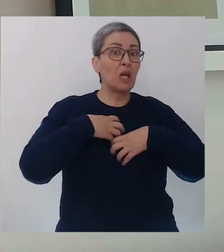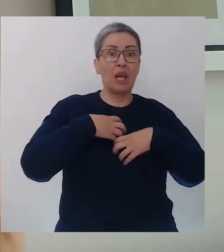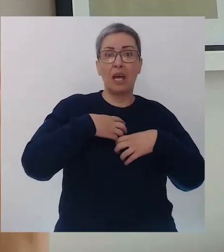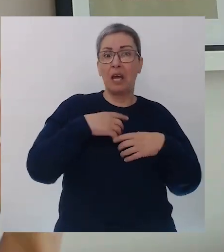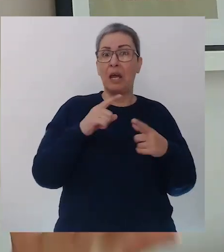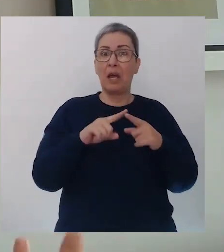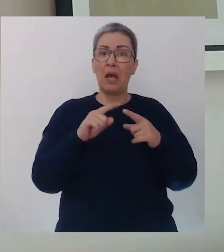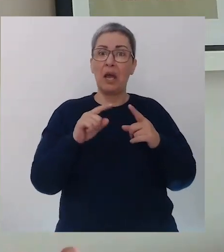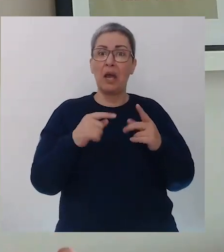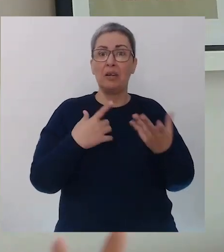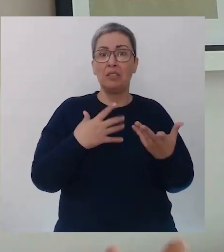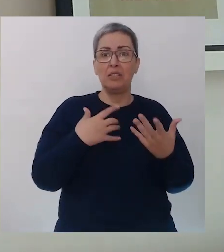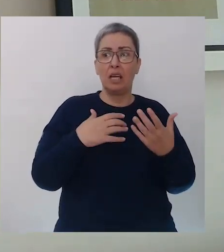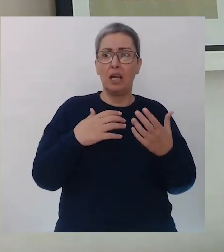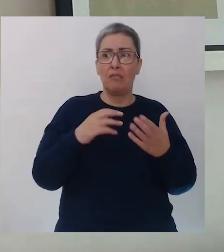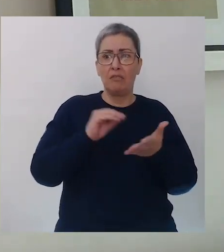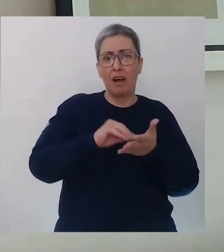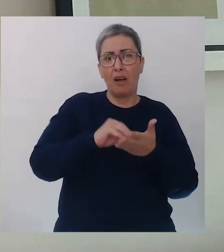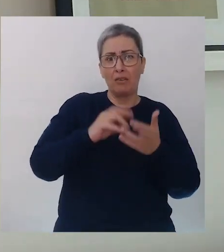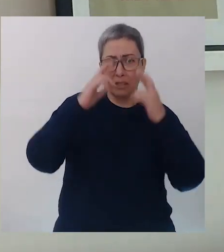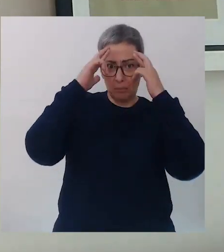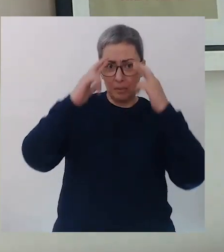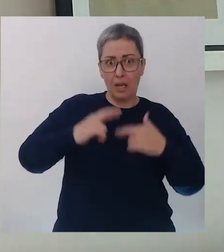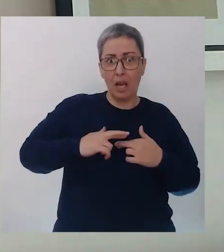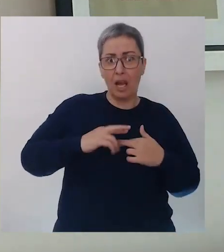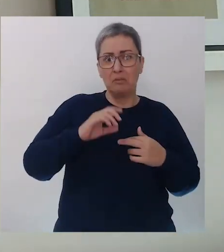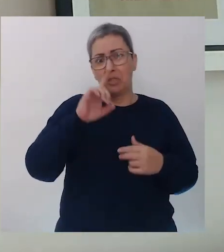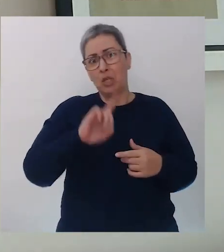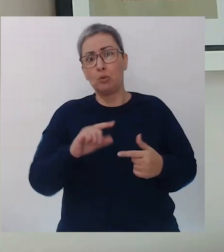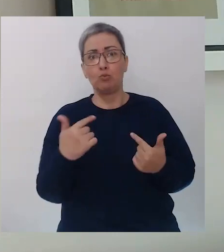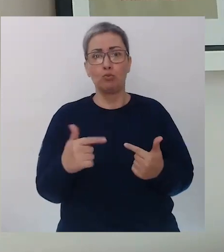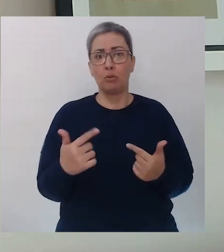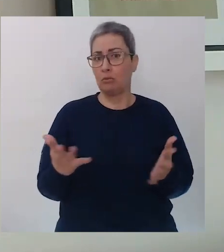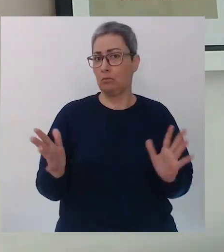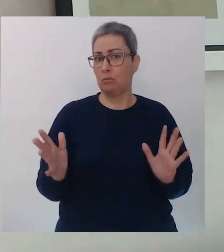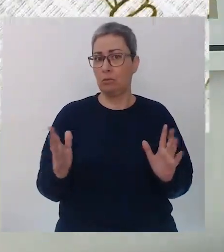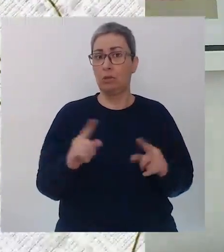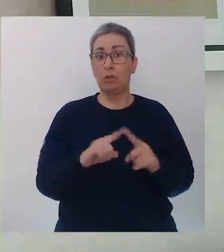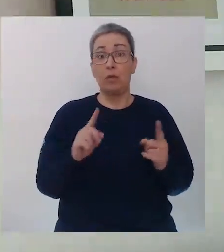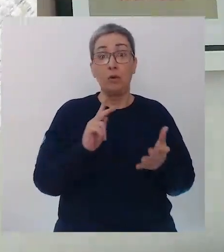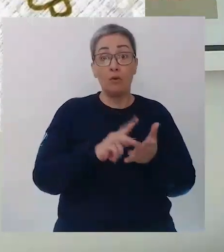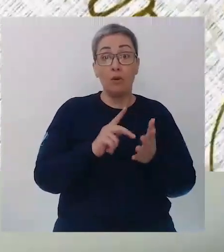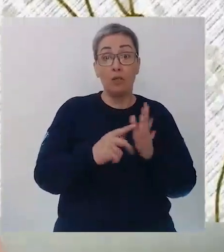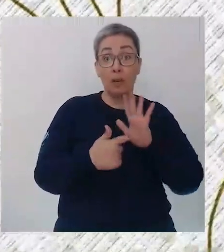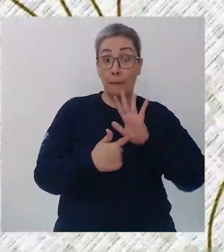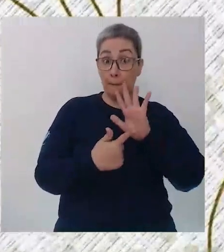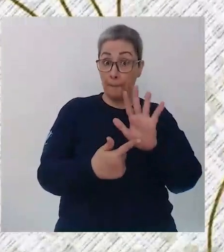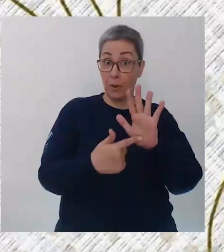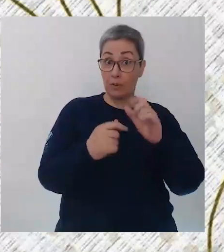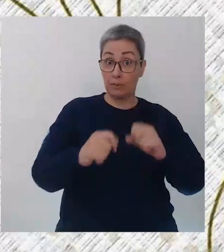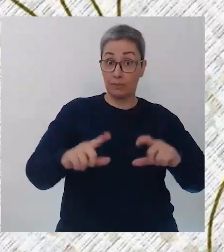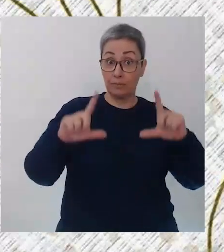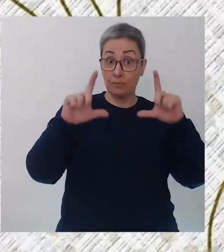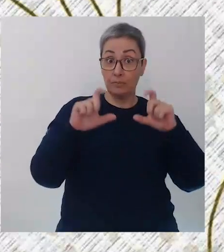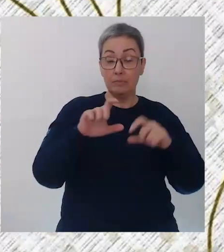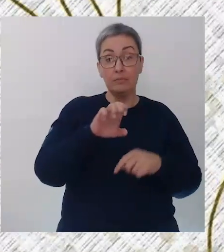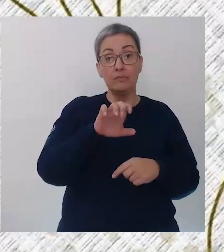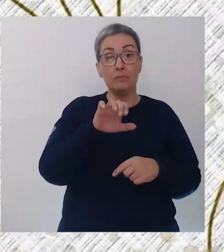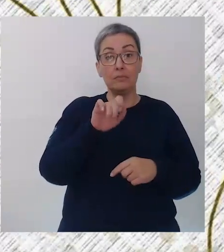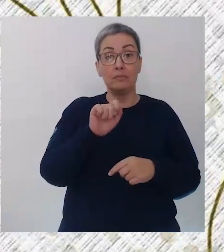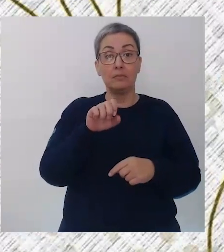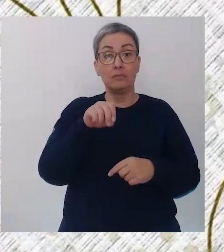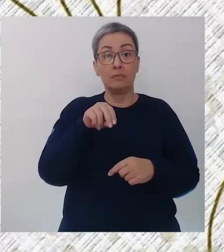sentir sempre desrespeitado e sem direitos. Não é verdade? Estou mostrando para vocês aí a imagem. Essa é a